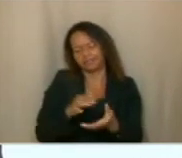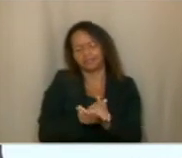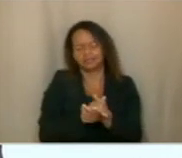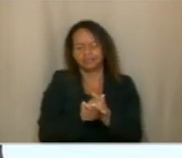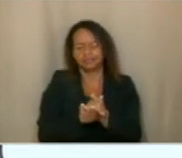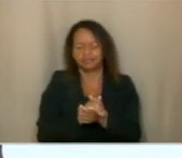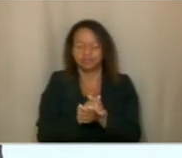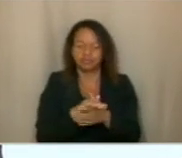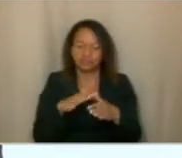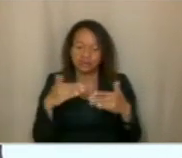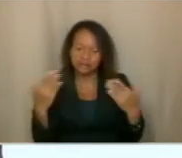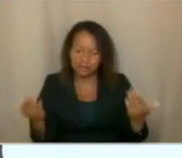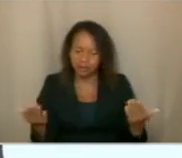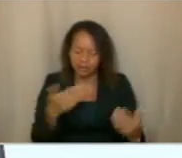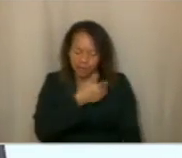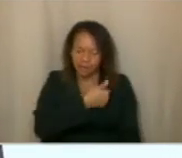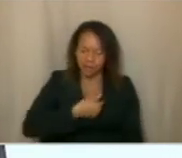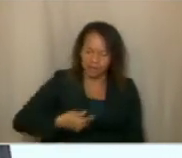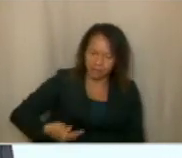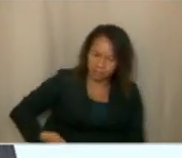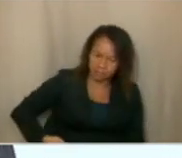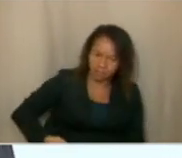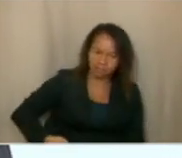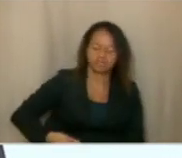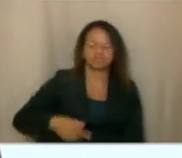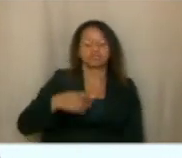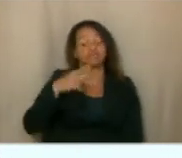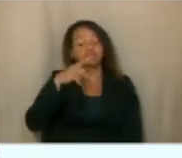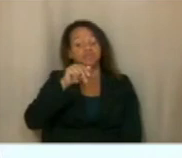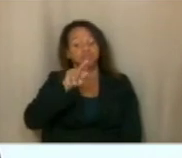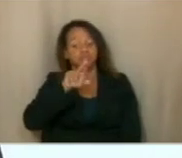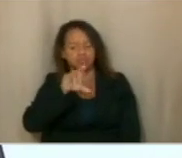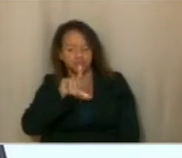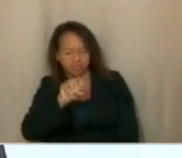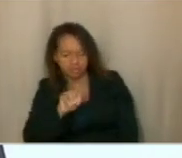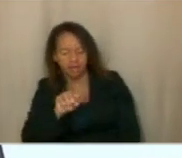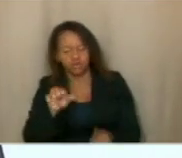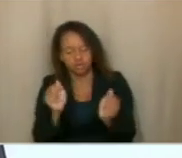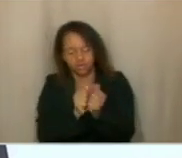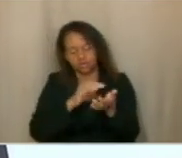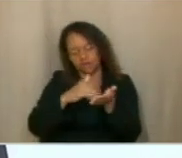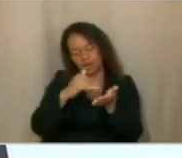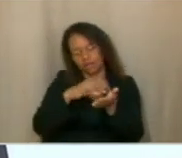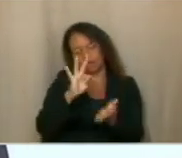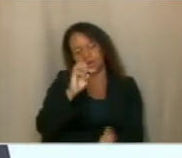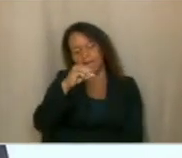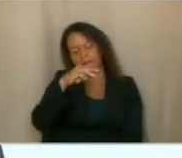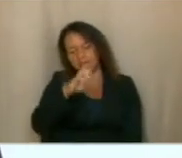Então, o governador Paulo Câmara e o secretário Tomé